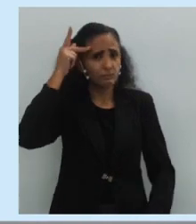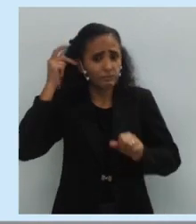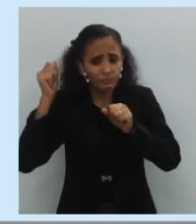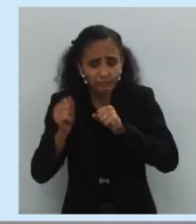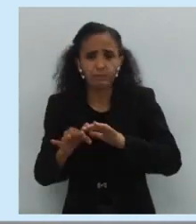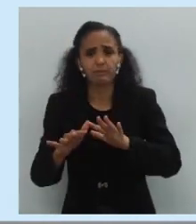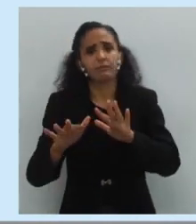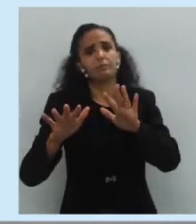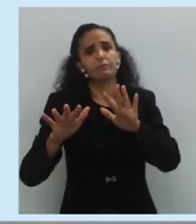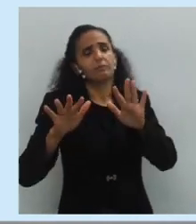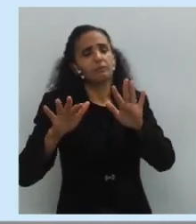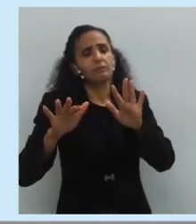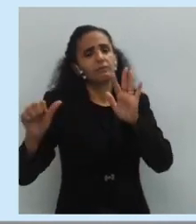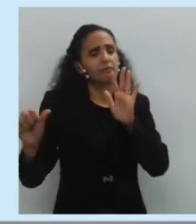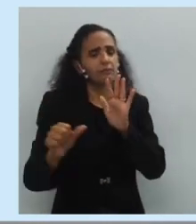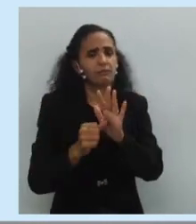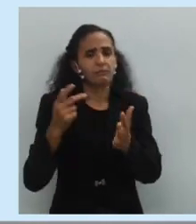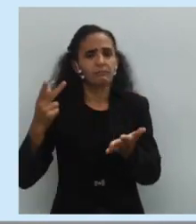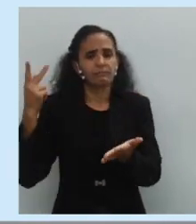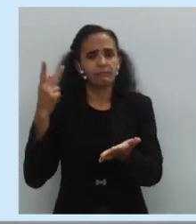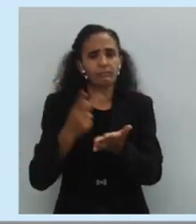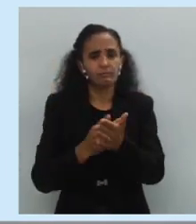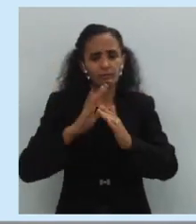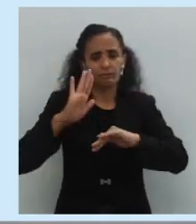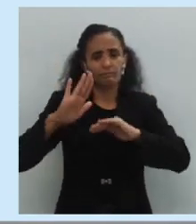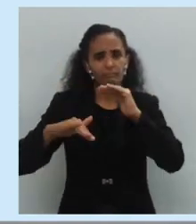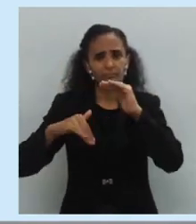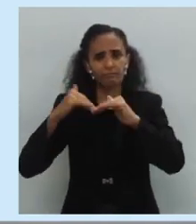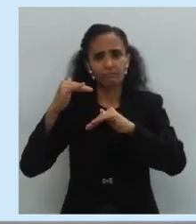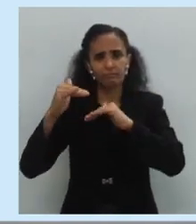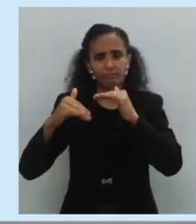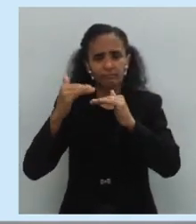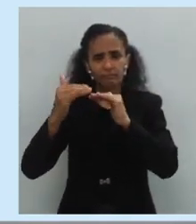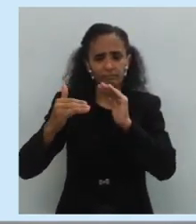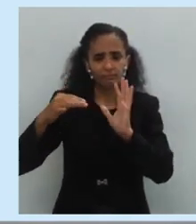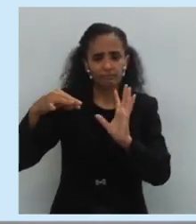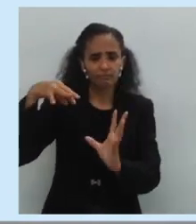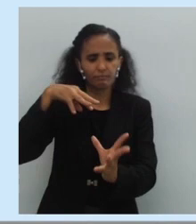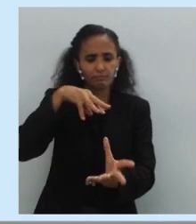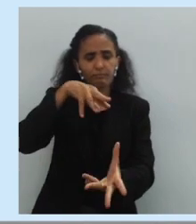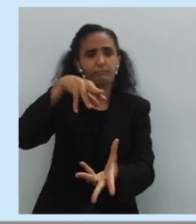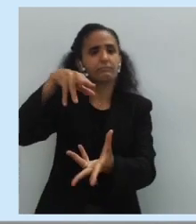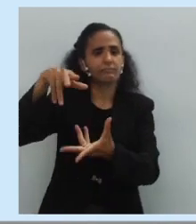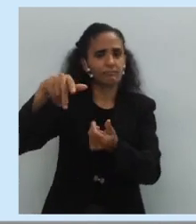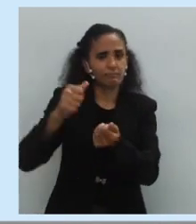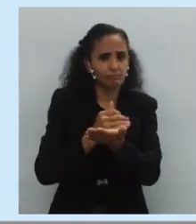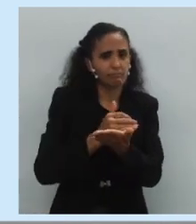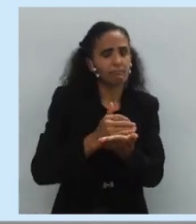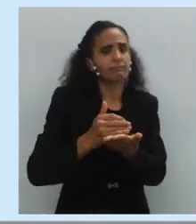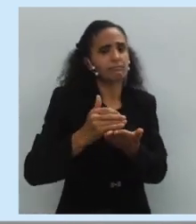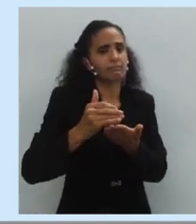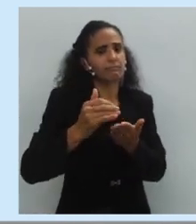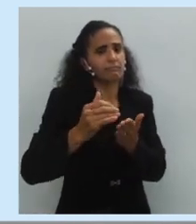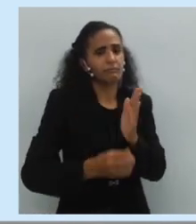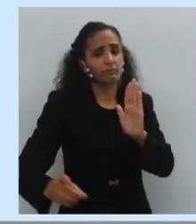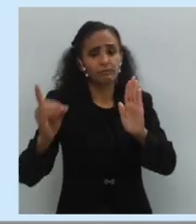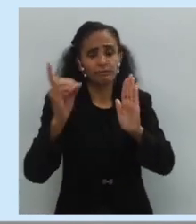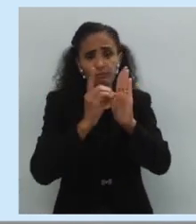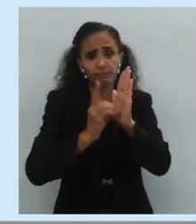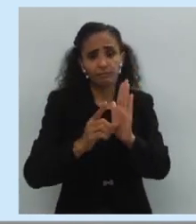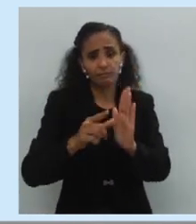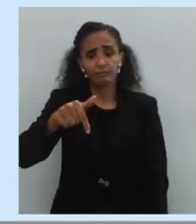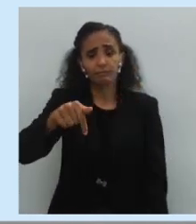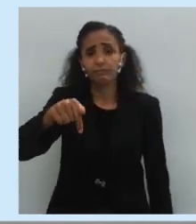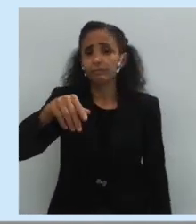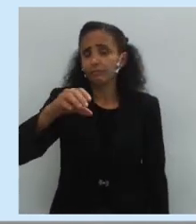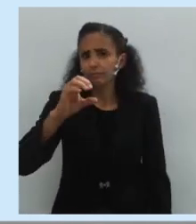a primeira pessoa. Então, ocorreu aí a disseminação global e começou